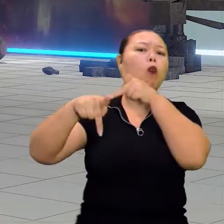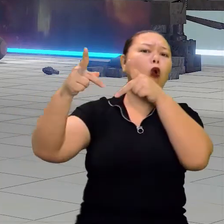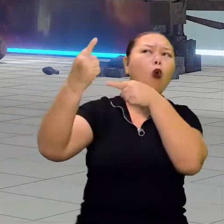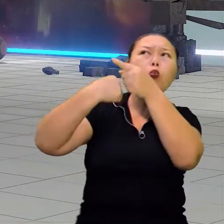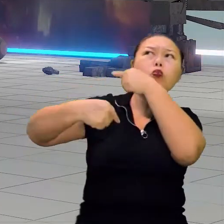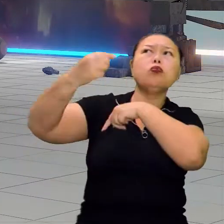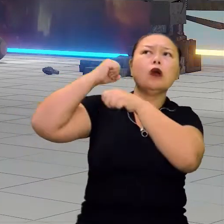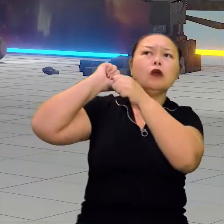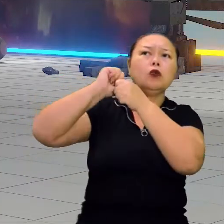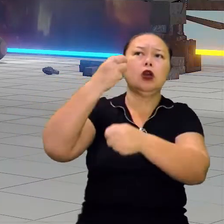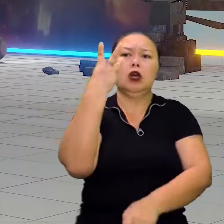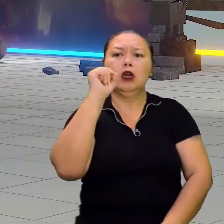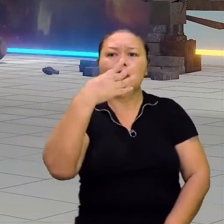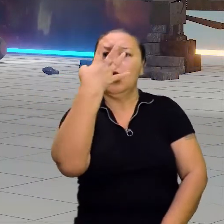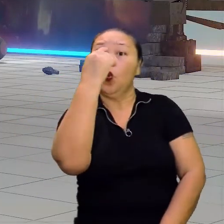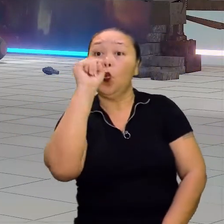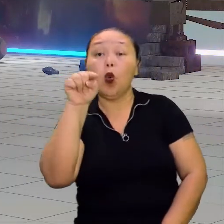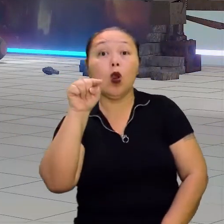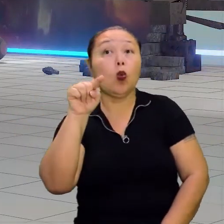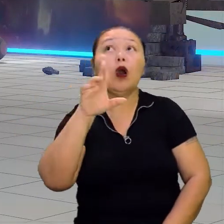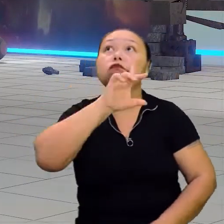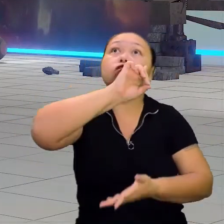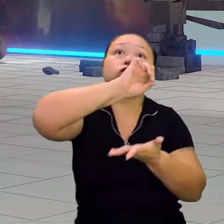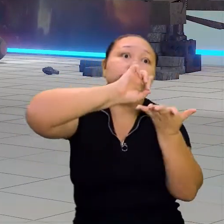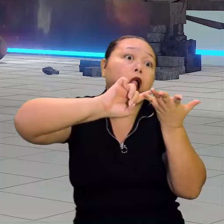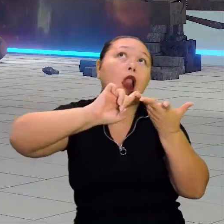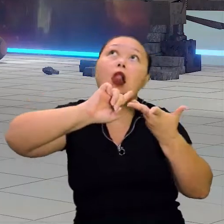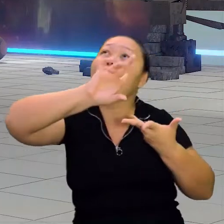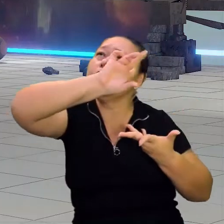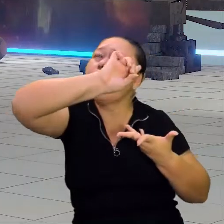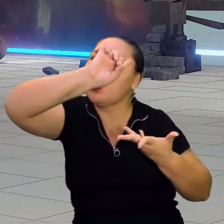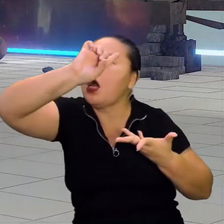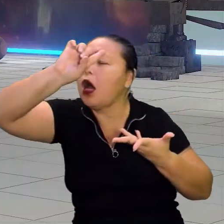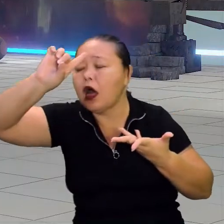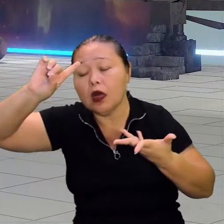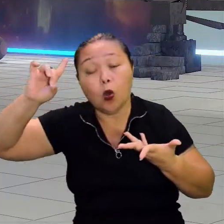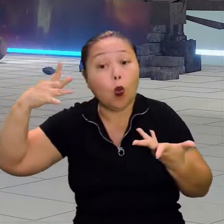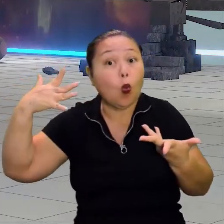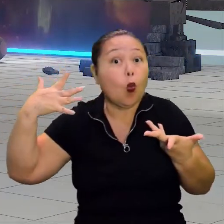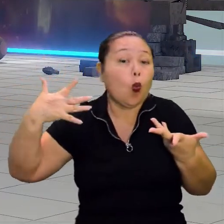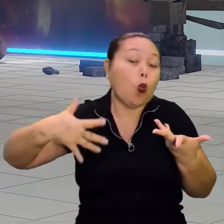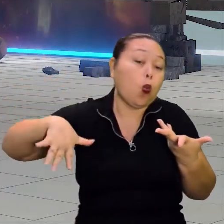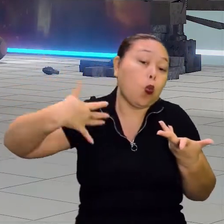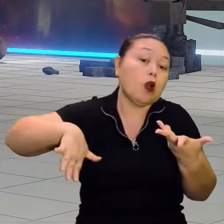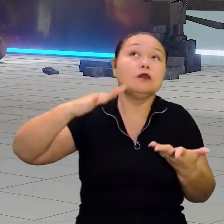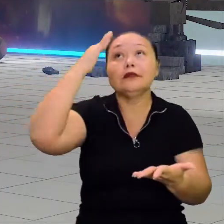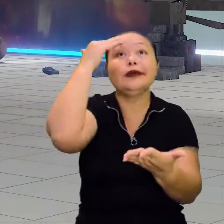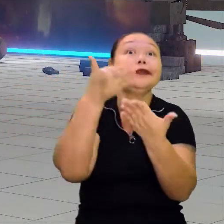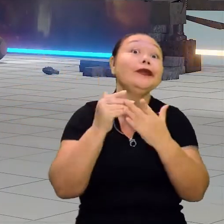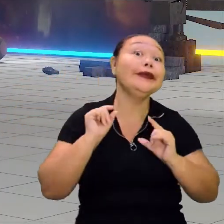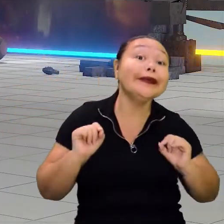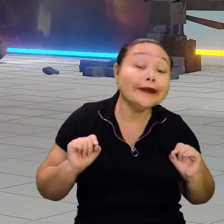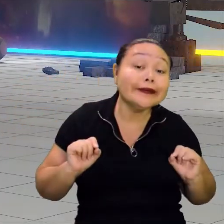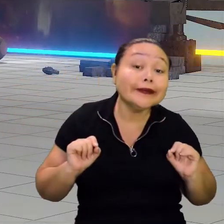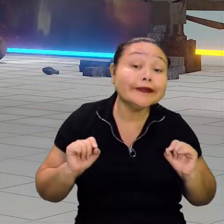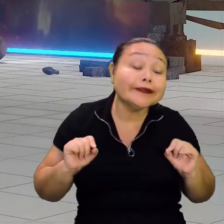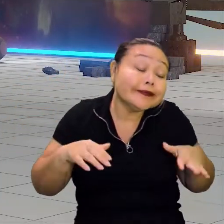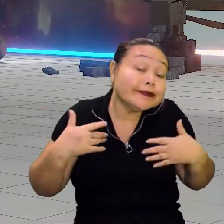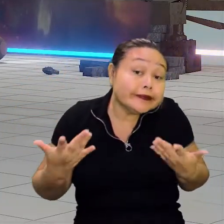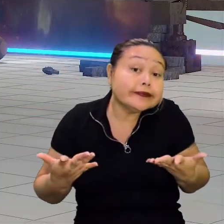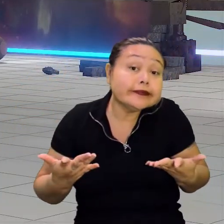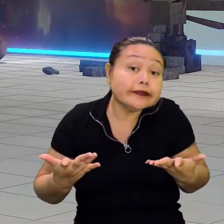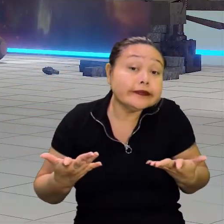tinham 3.000, 4.000, 5.000 deuses. Vai acreditar em quê? Aí acaba